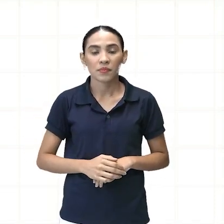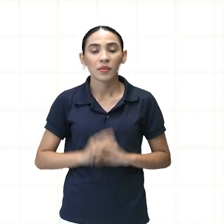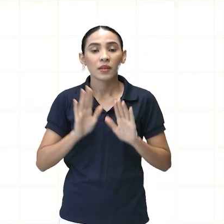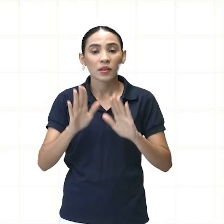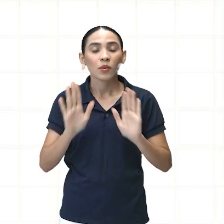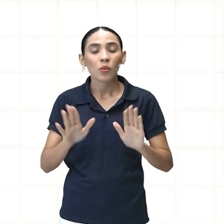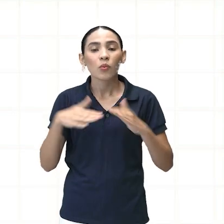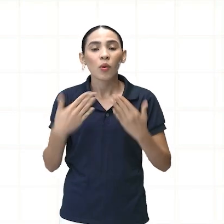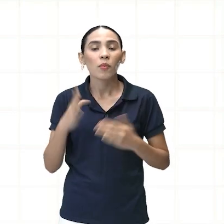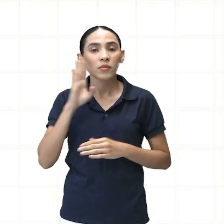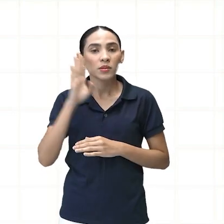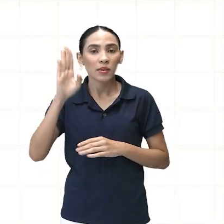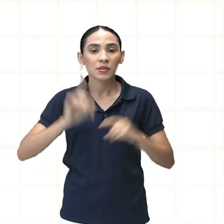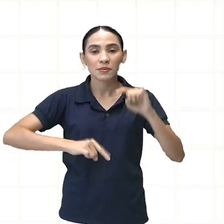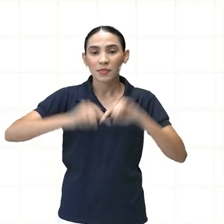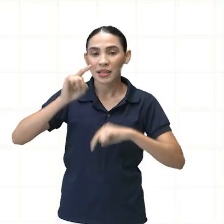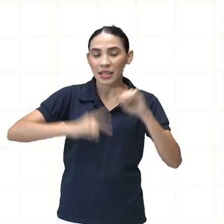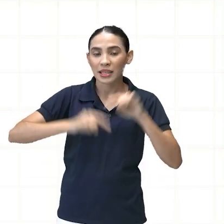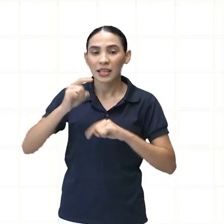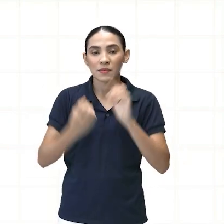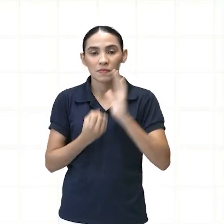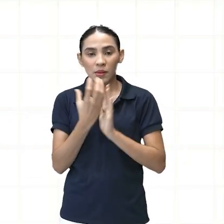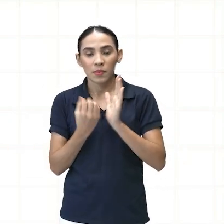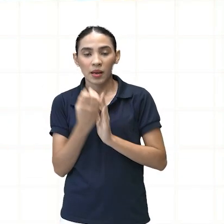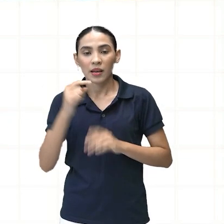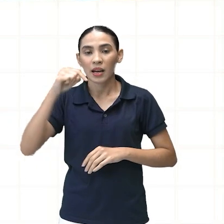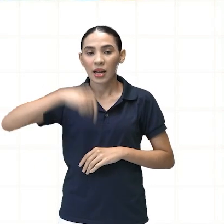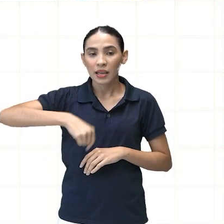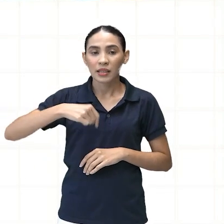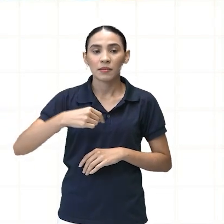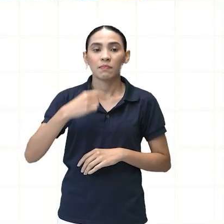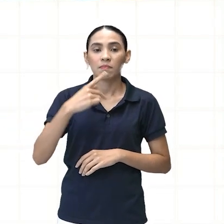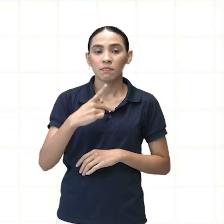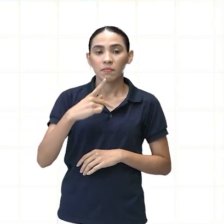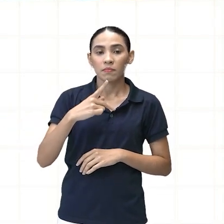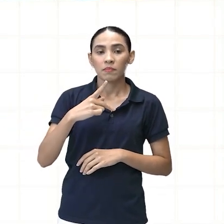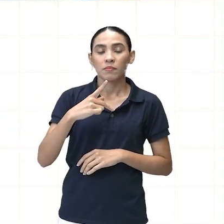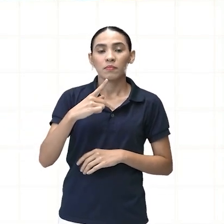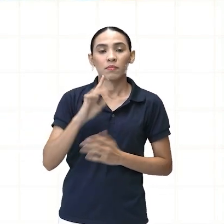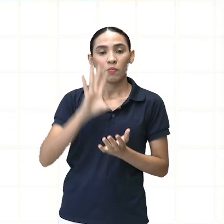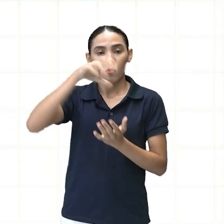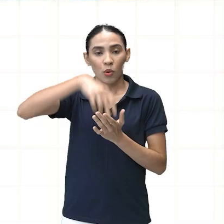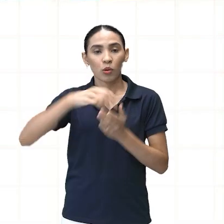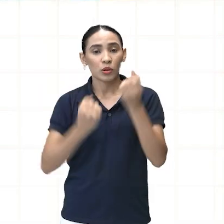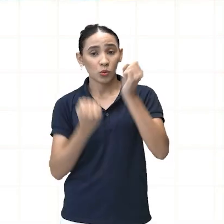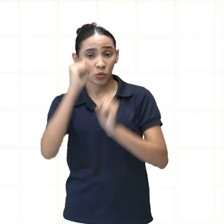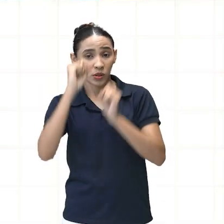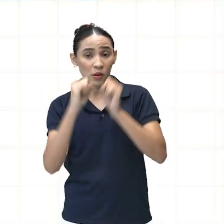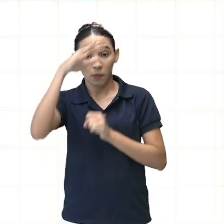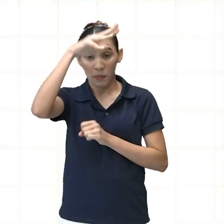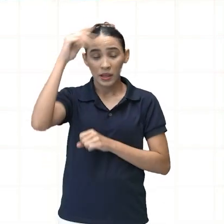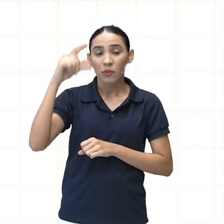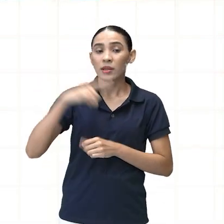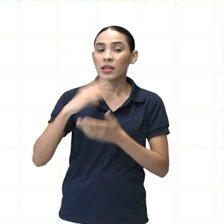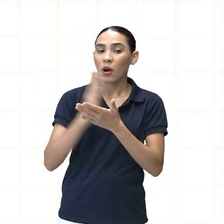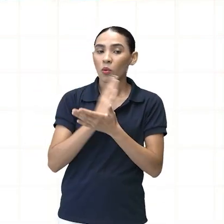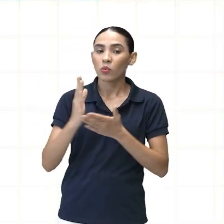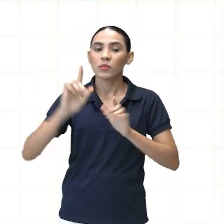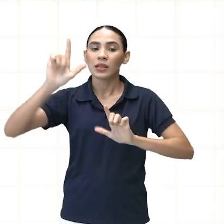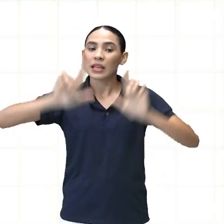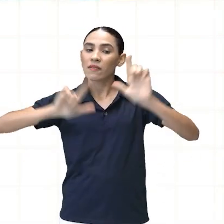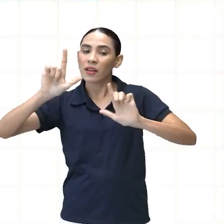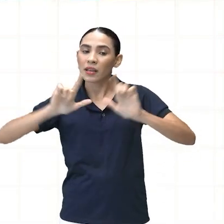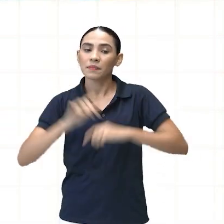quais são os principais produtos, né, fabricados aqui no Polo Industrial de Manaus? Tenho aqui alguns, certo?